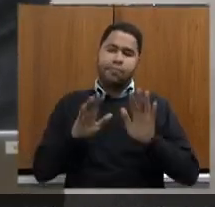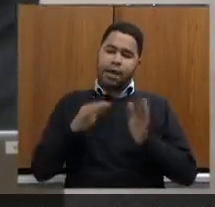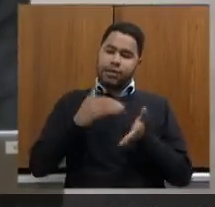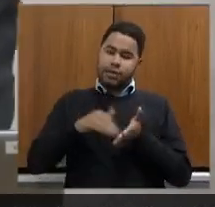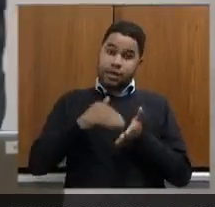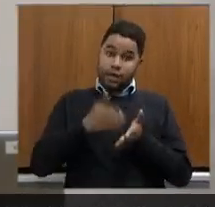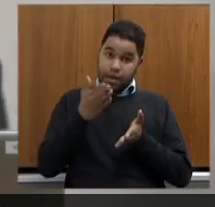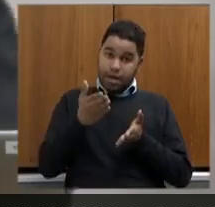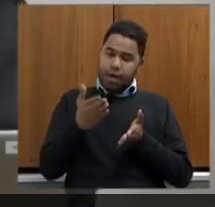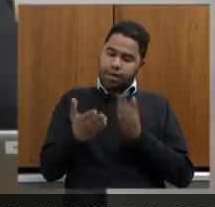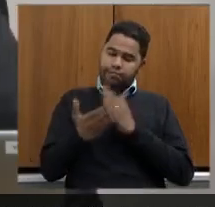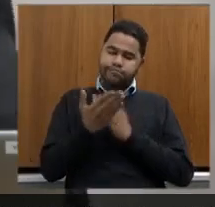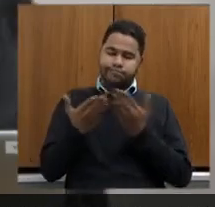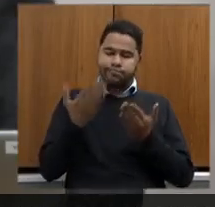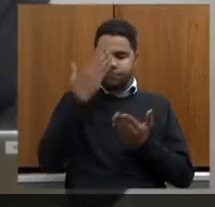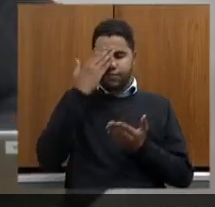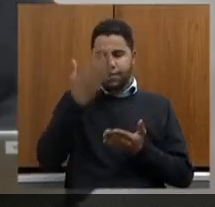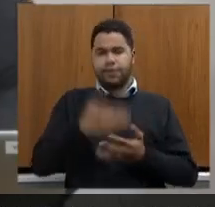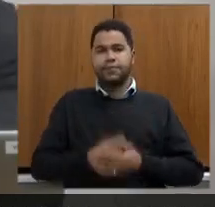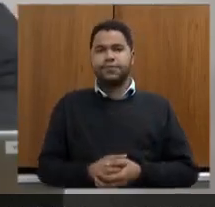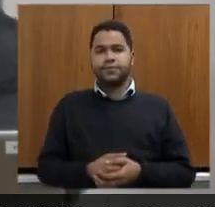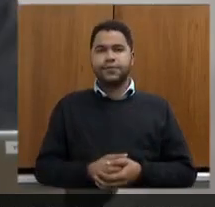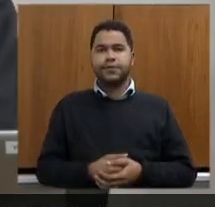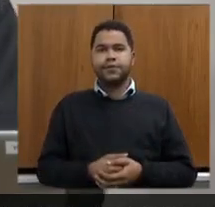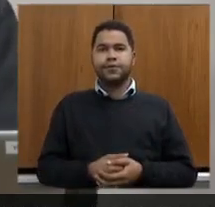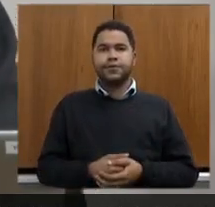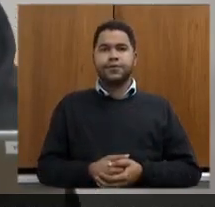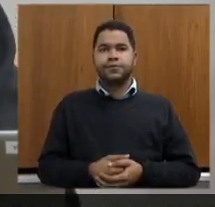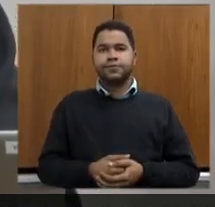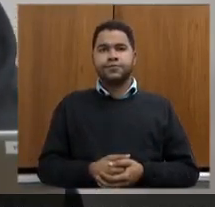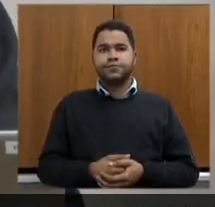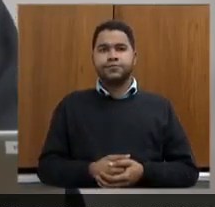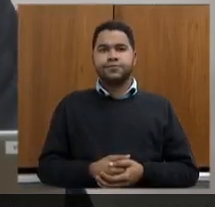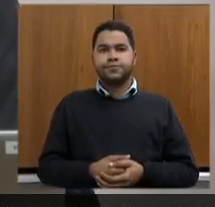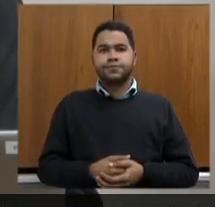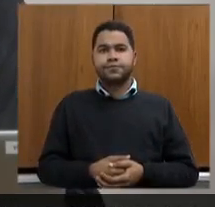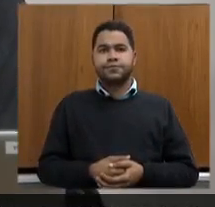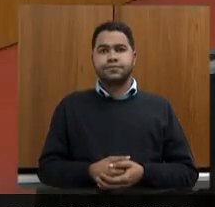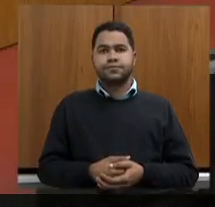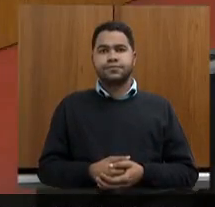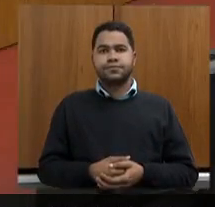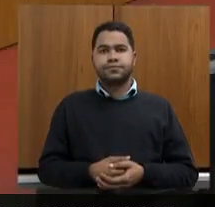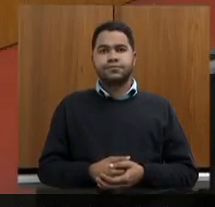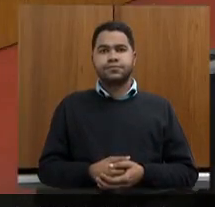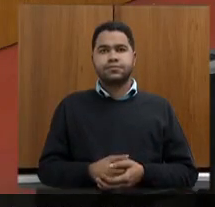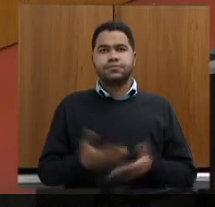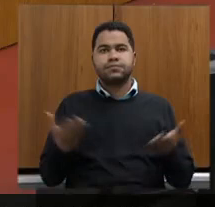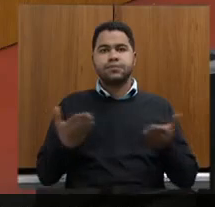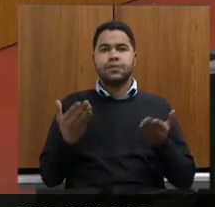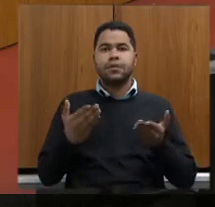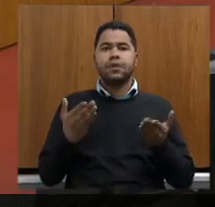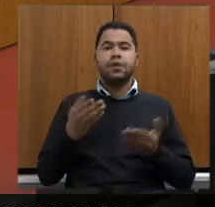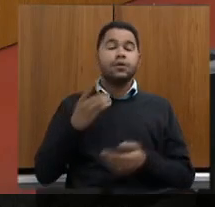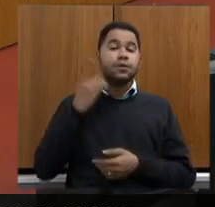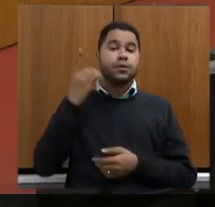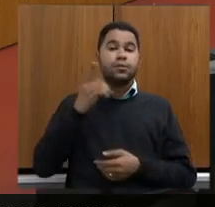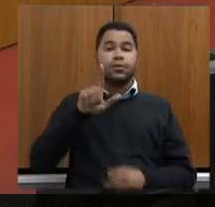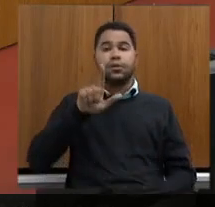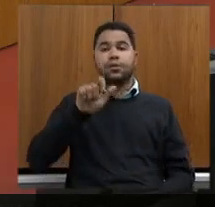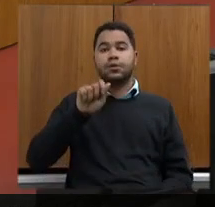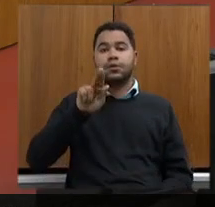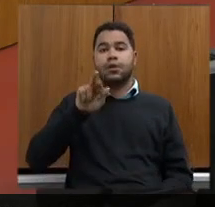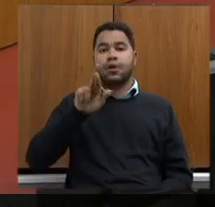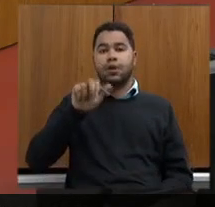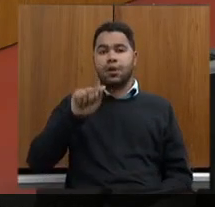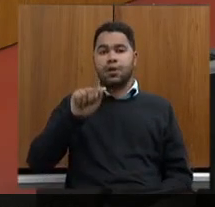facilita muito muito obrigado o próximo próximo inscrito Nobre Deputado a Laura Serrano